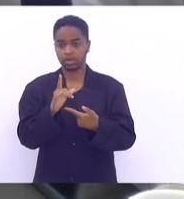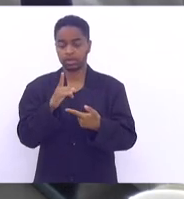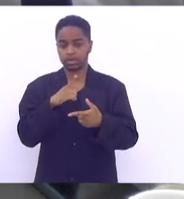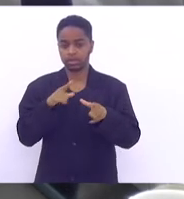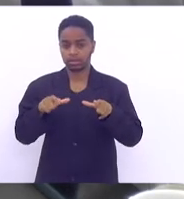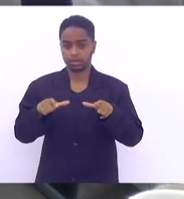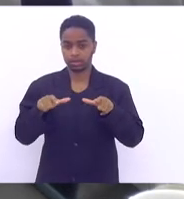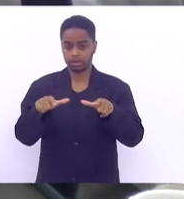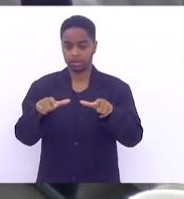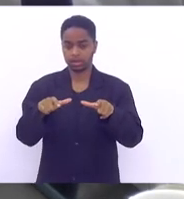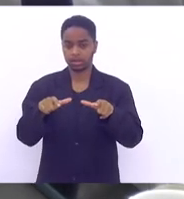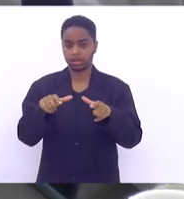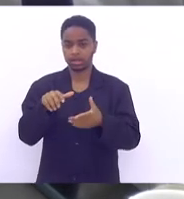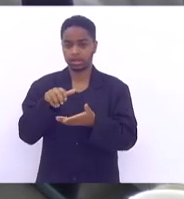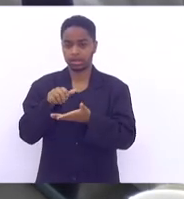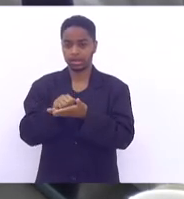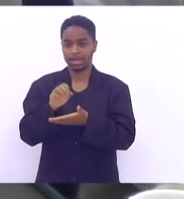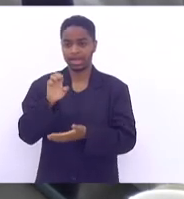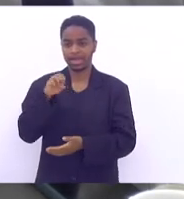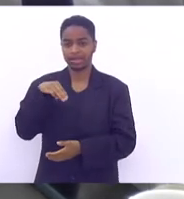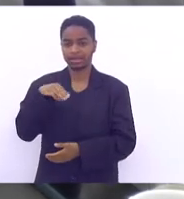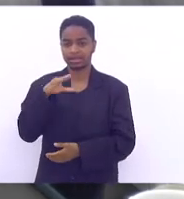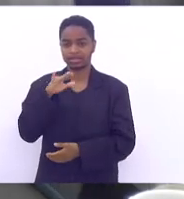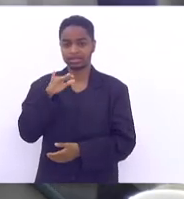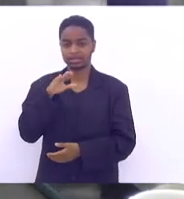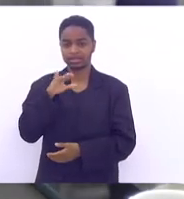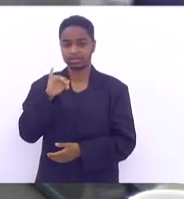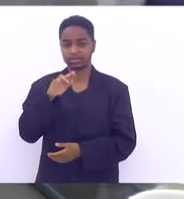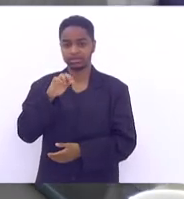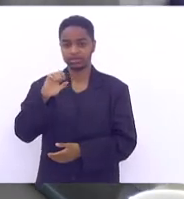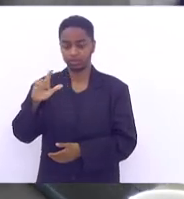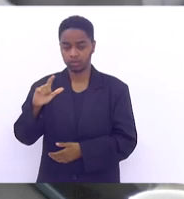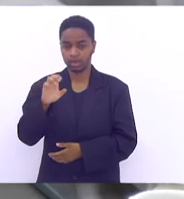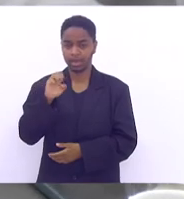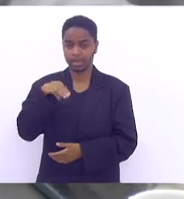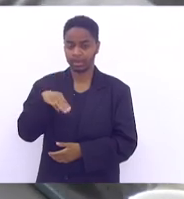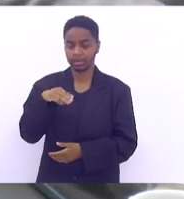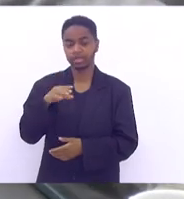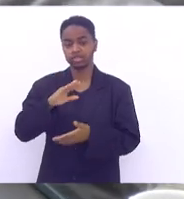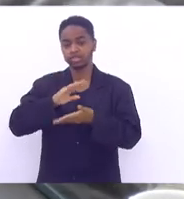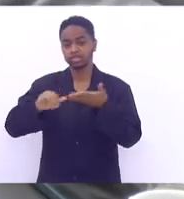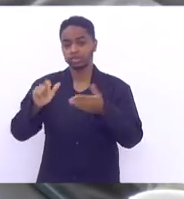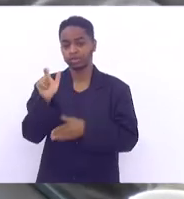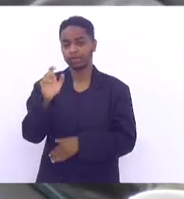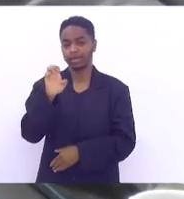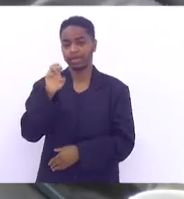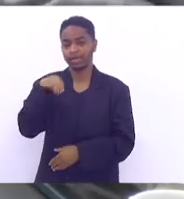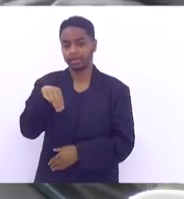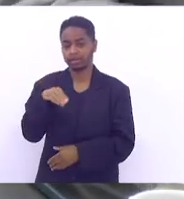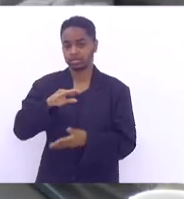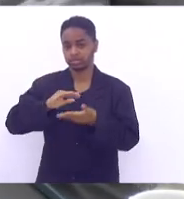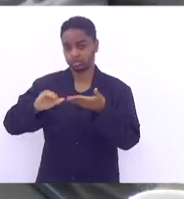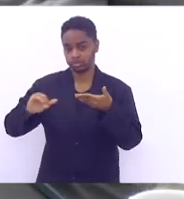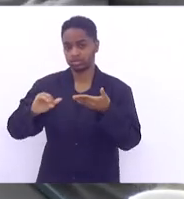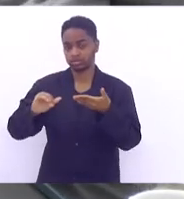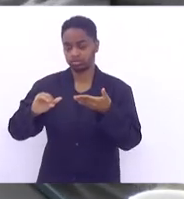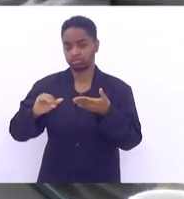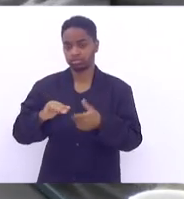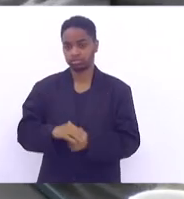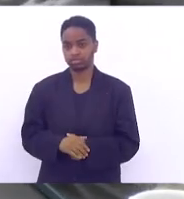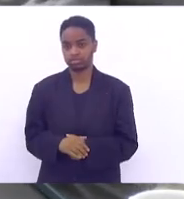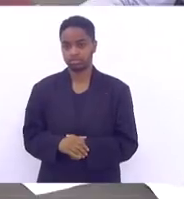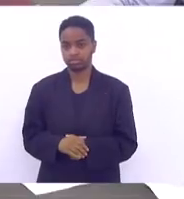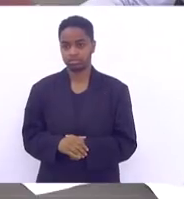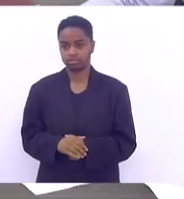de registro, está em civil, em braille. É só para fazer a retirada desse em, antes da palavra civil. Olhos